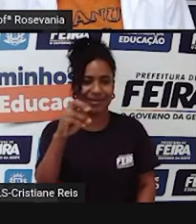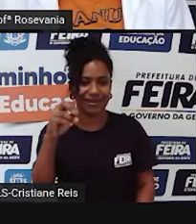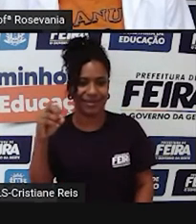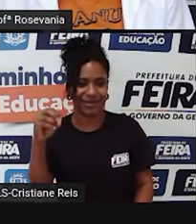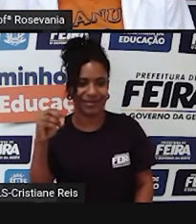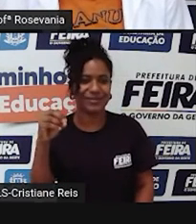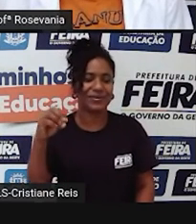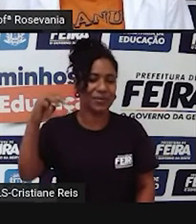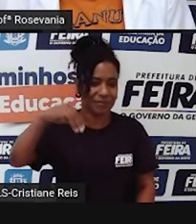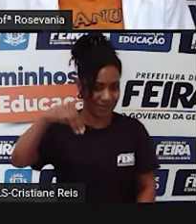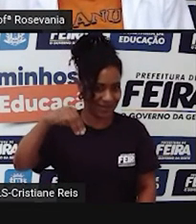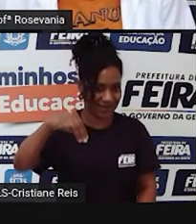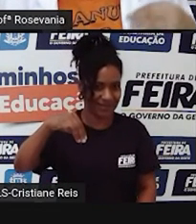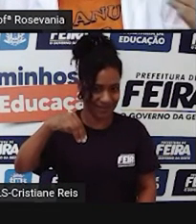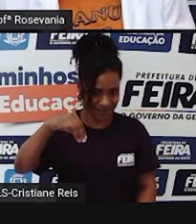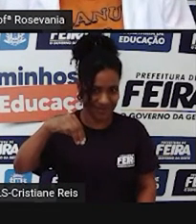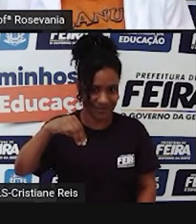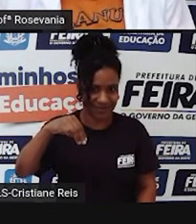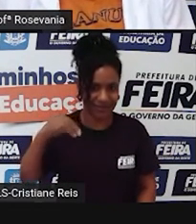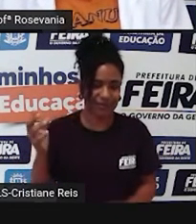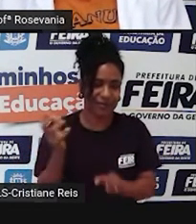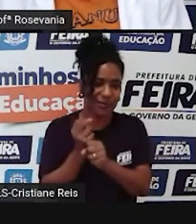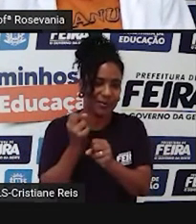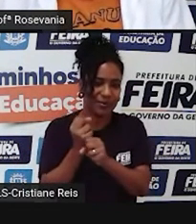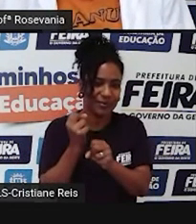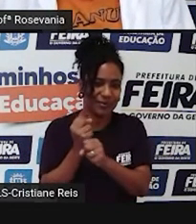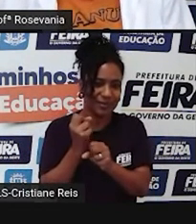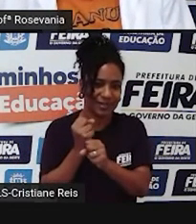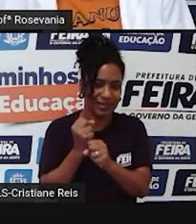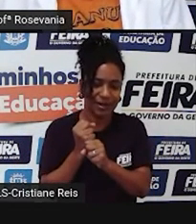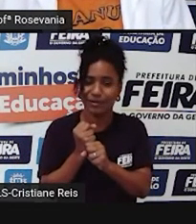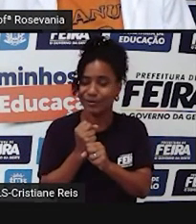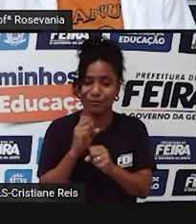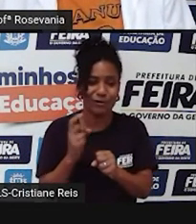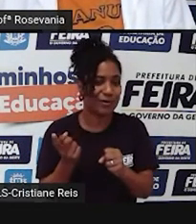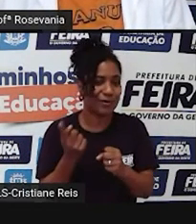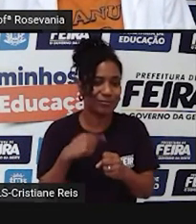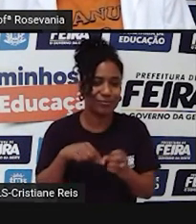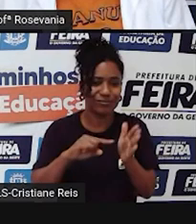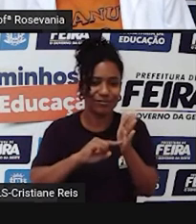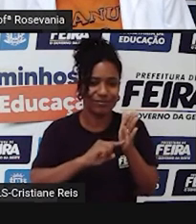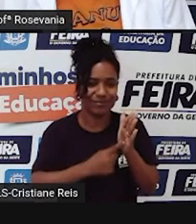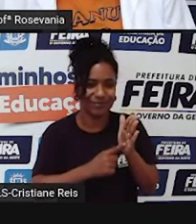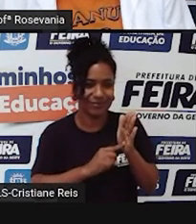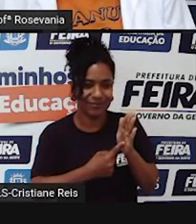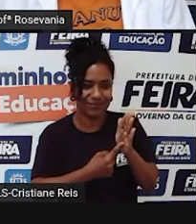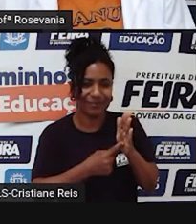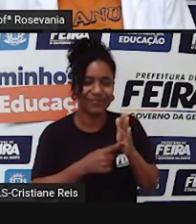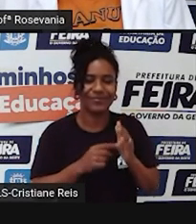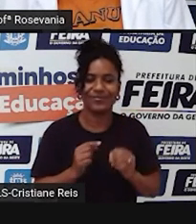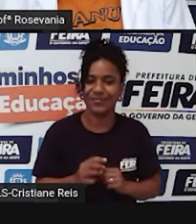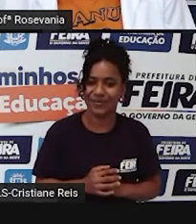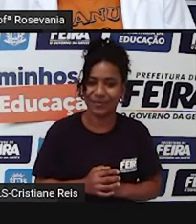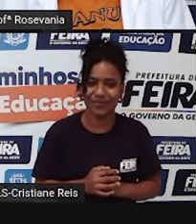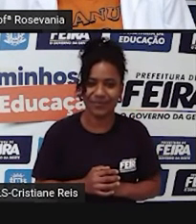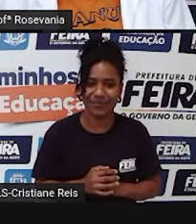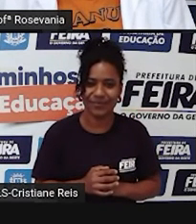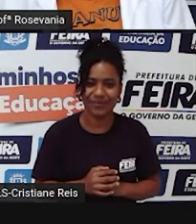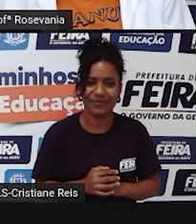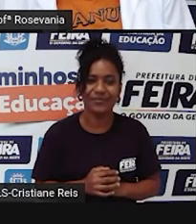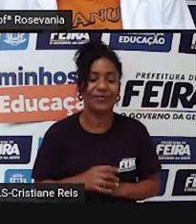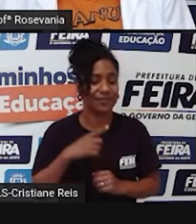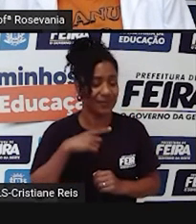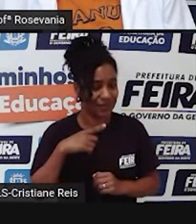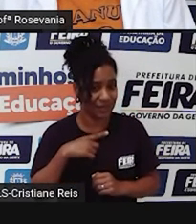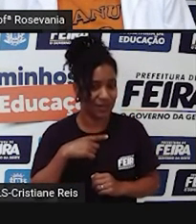vou aqui chegar a fazer uma continha simples, né, de multiplicação. Eu pego meus 5 centímetros que eu tenho aqui de